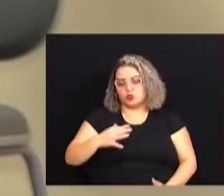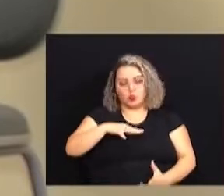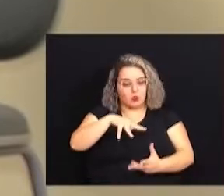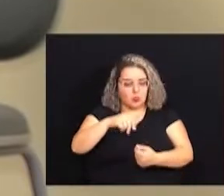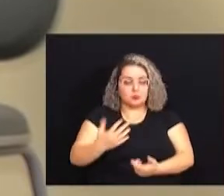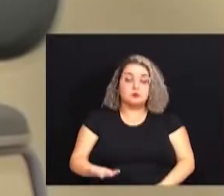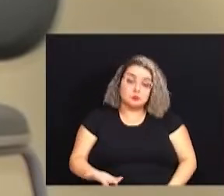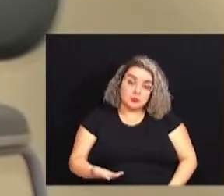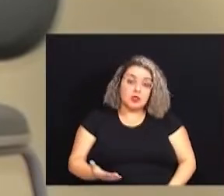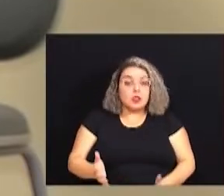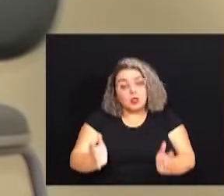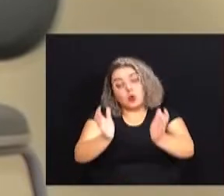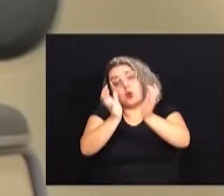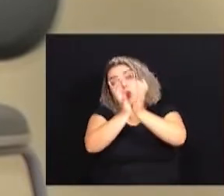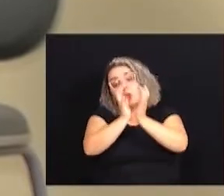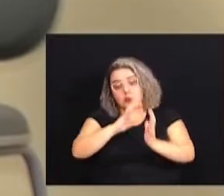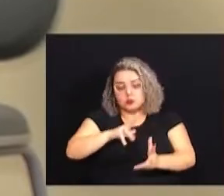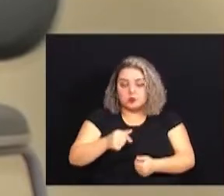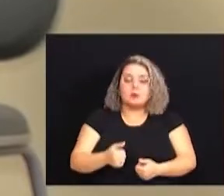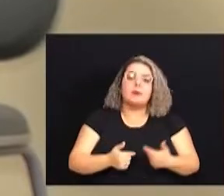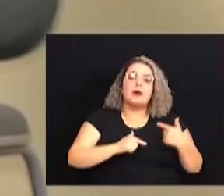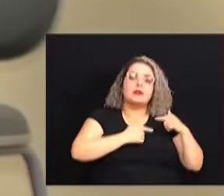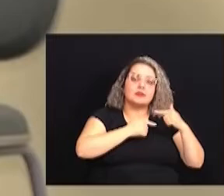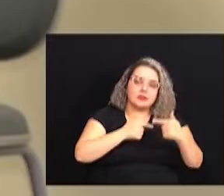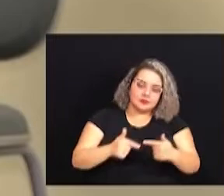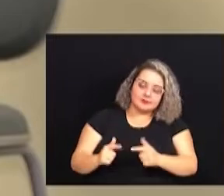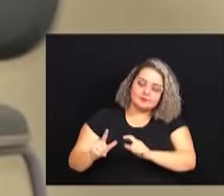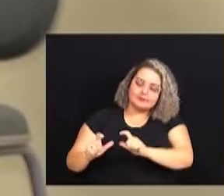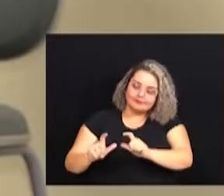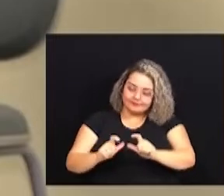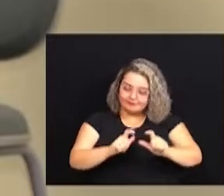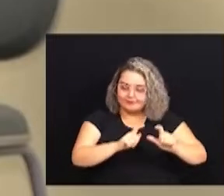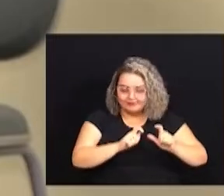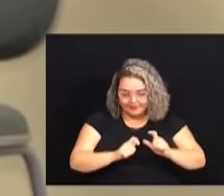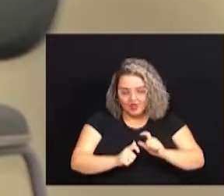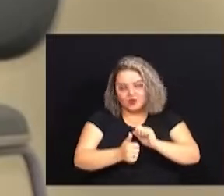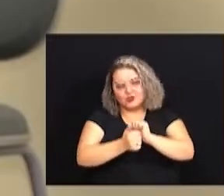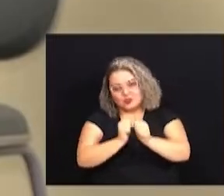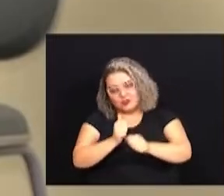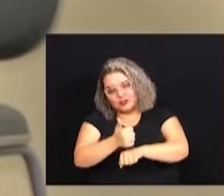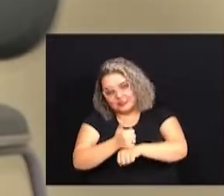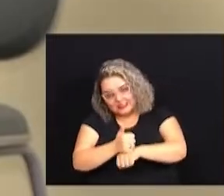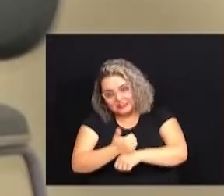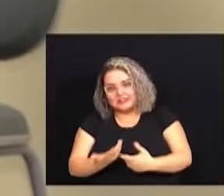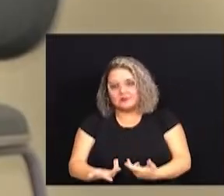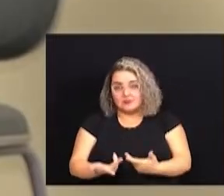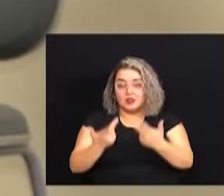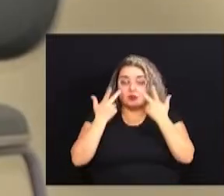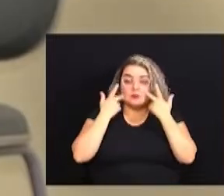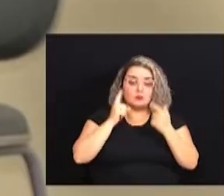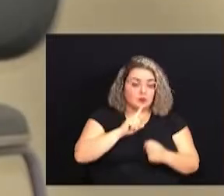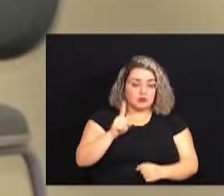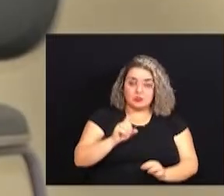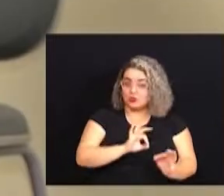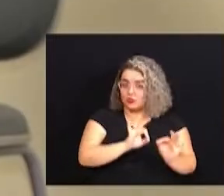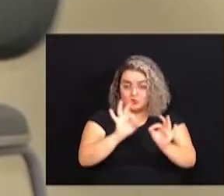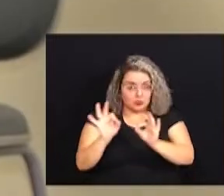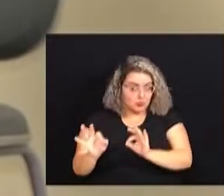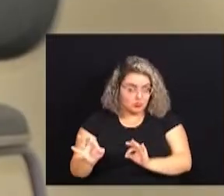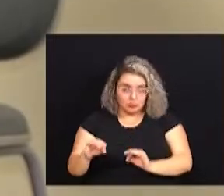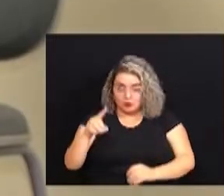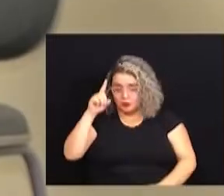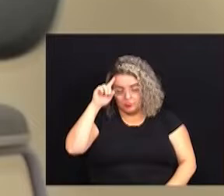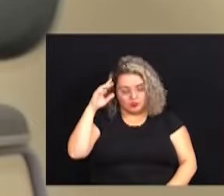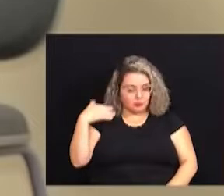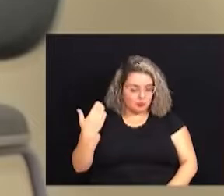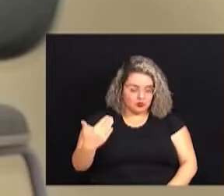tradição, né? O álbum de figurinha. E uma coisa que é interessante na Copa do Mundo é que é muito comum, mesmo pessoas que não acompanham o futebol no